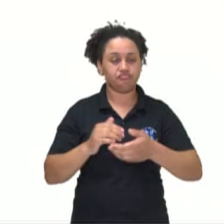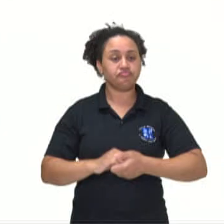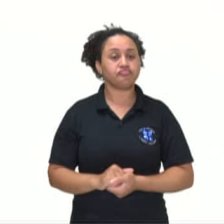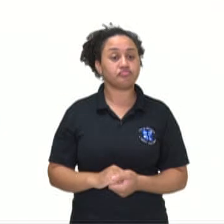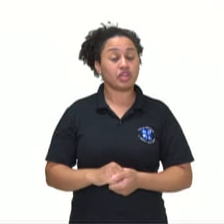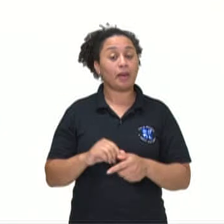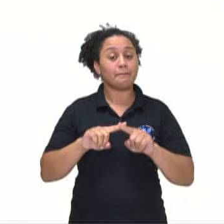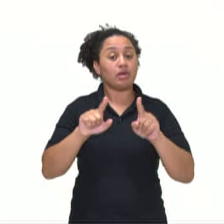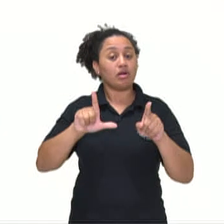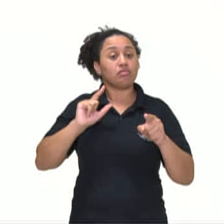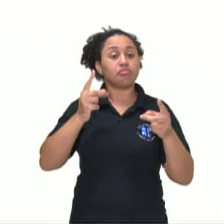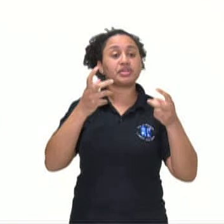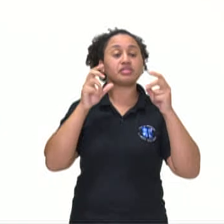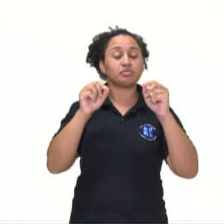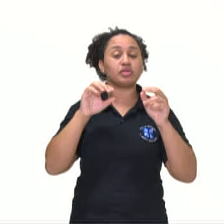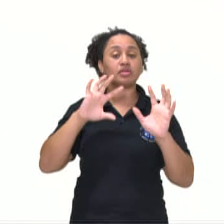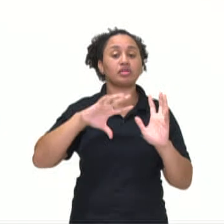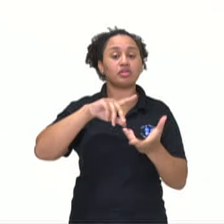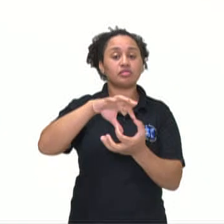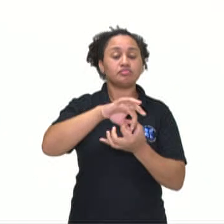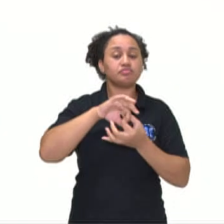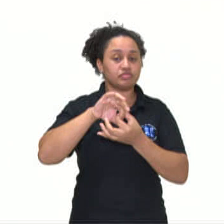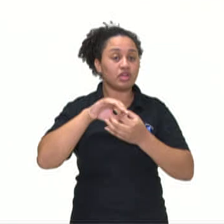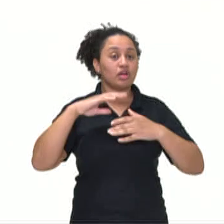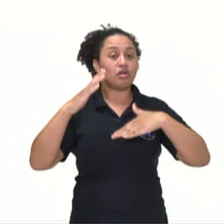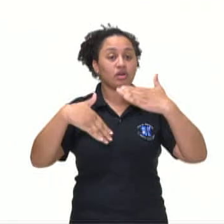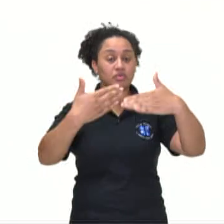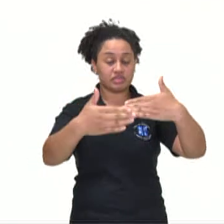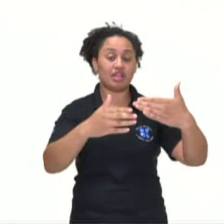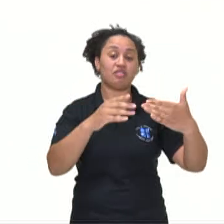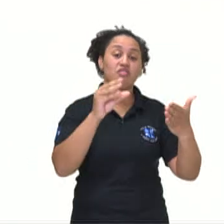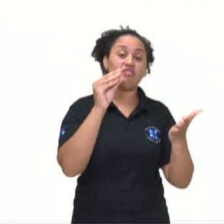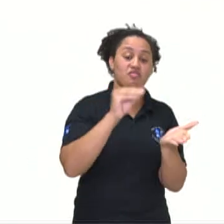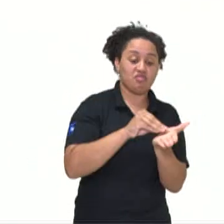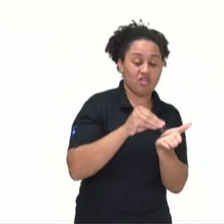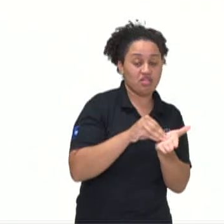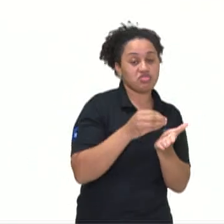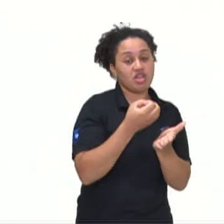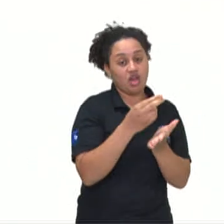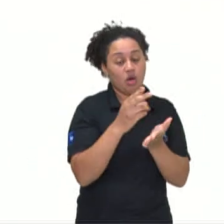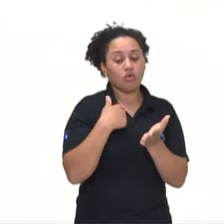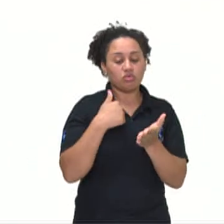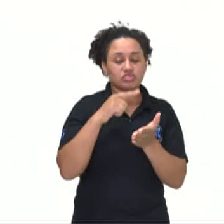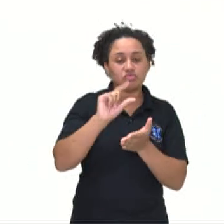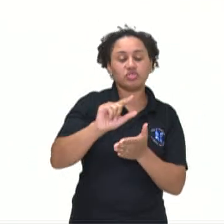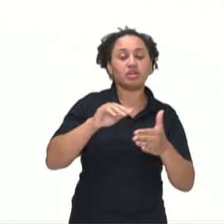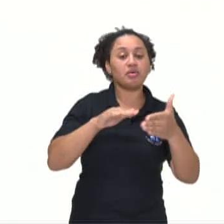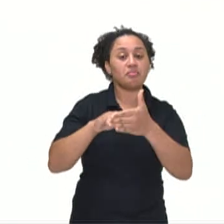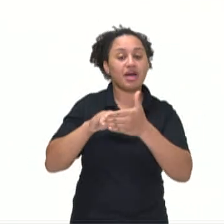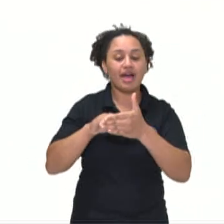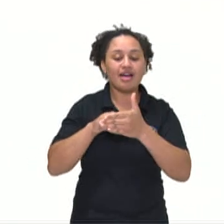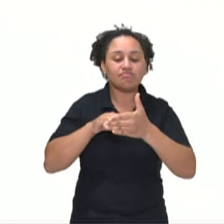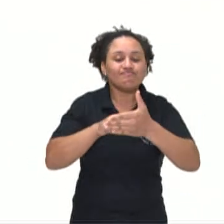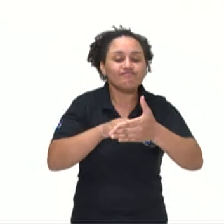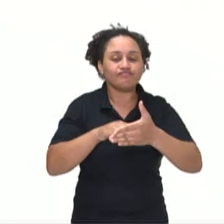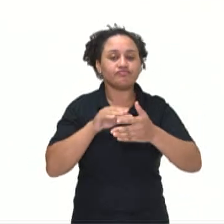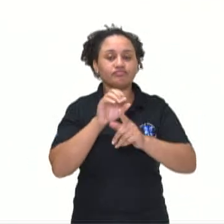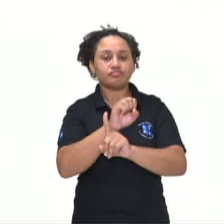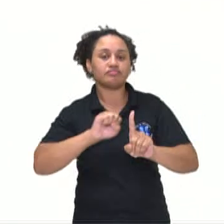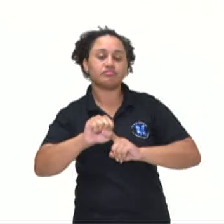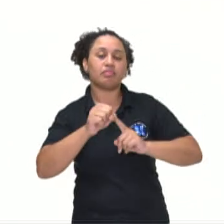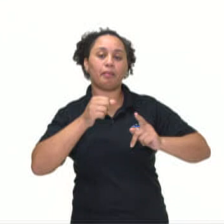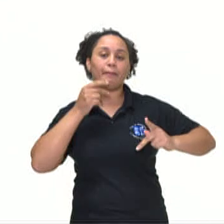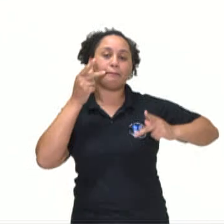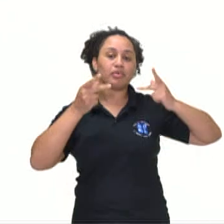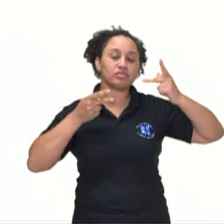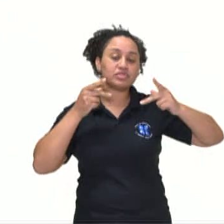tela que globalização é um processo de ausência ou redução de barreiras sociais, políticas e econômicas entre